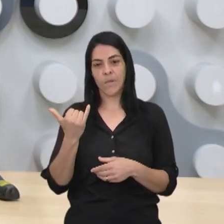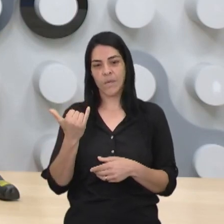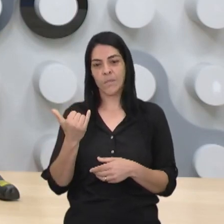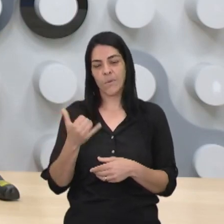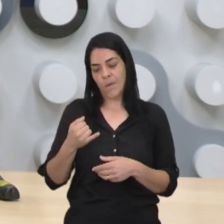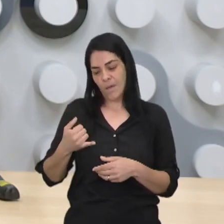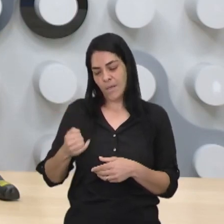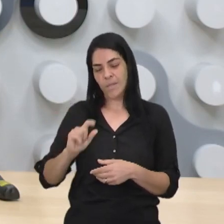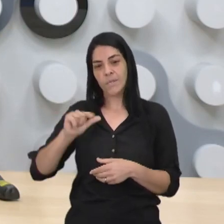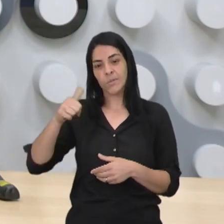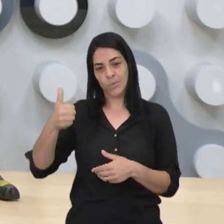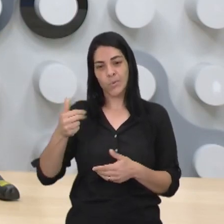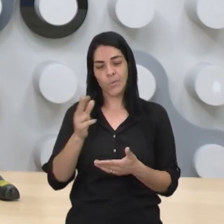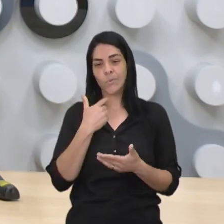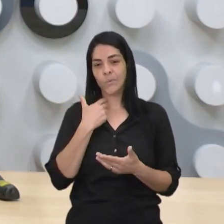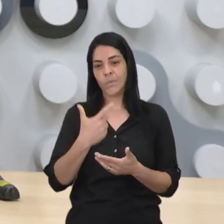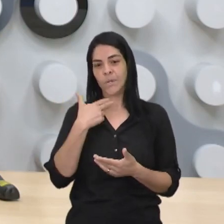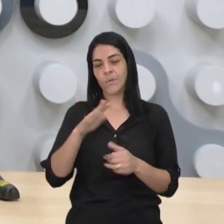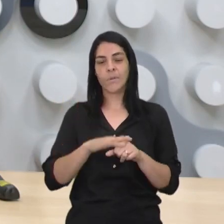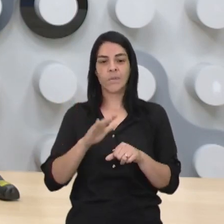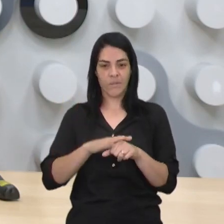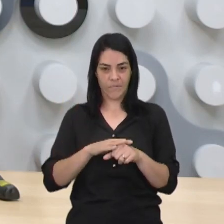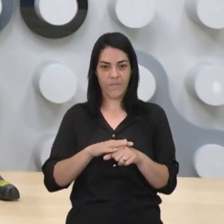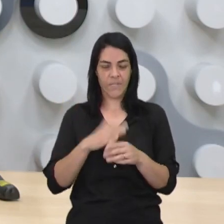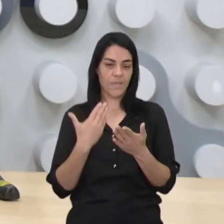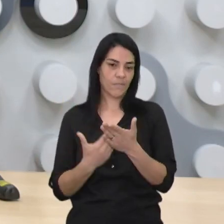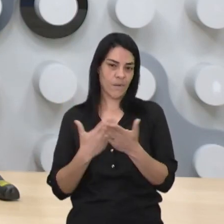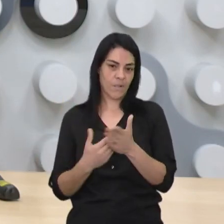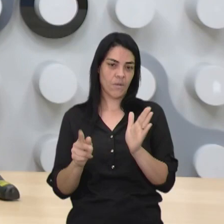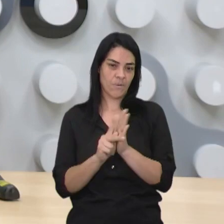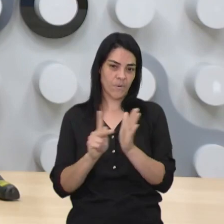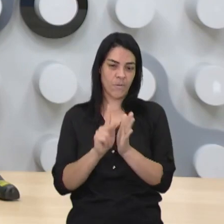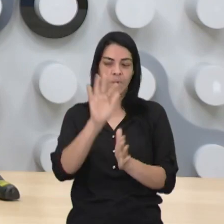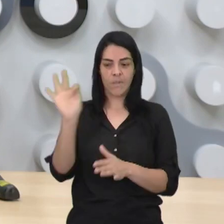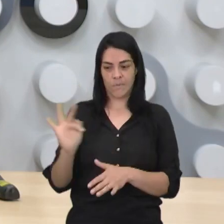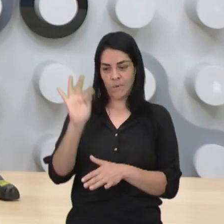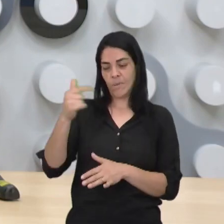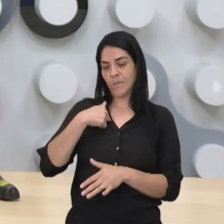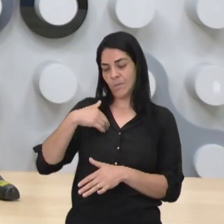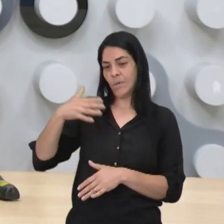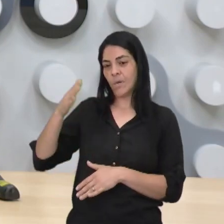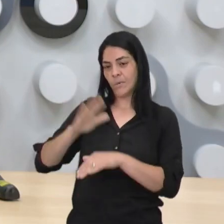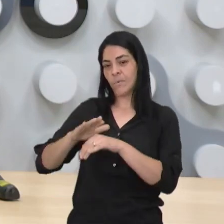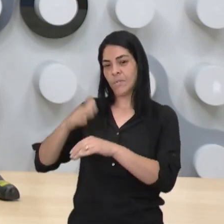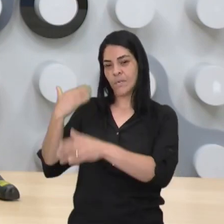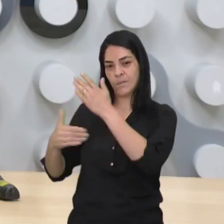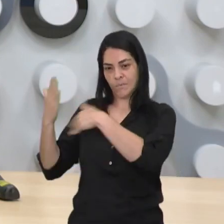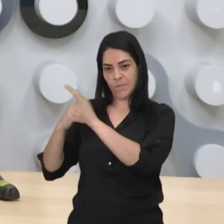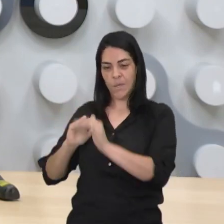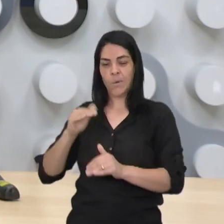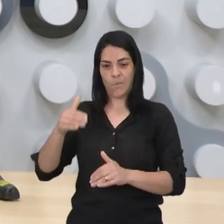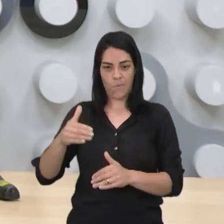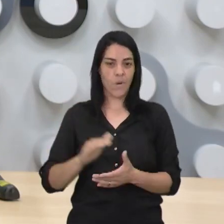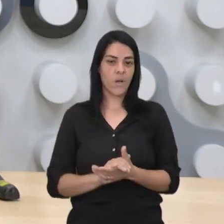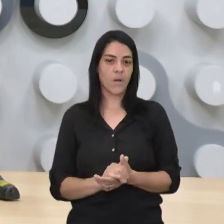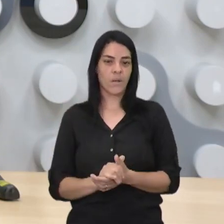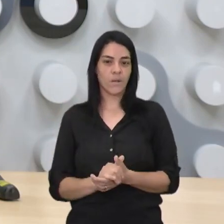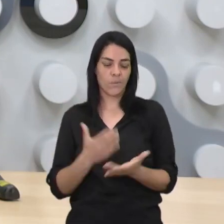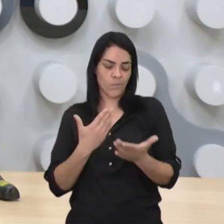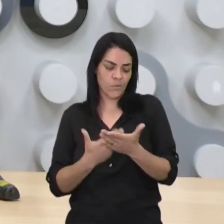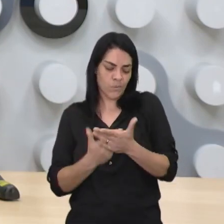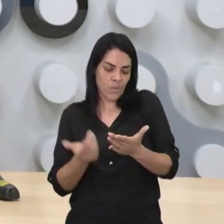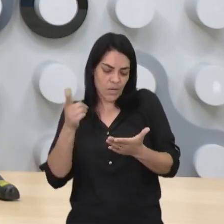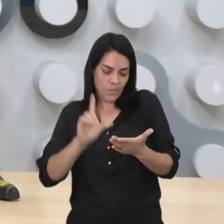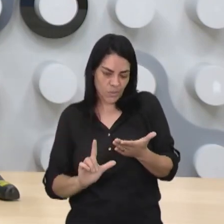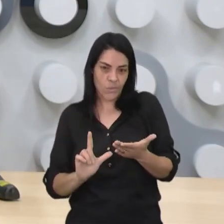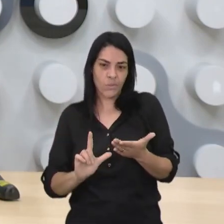certo? Geralmente eu fazia isso com as aulas da faculdade, principalmente, né? Então, quando eu ia reestudar alguma estrutura com o apoio, por exemplo,